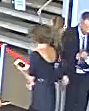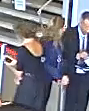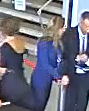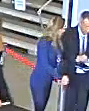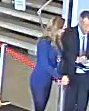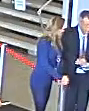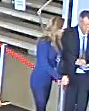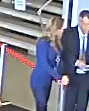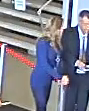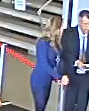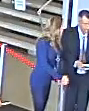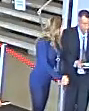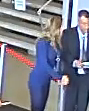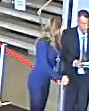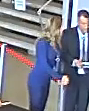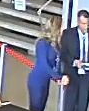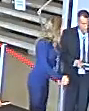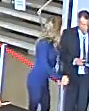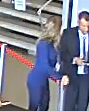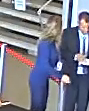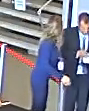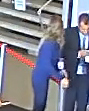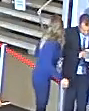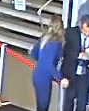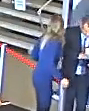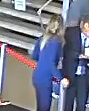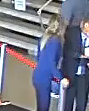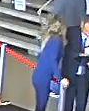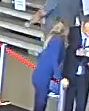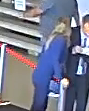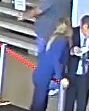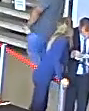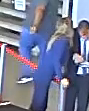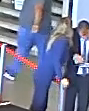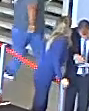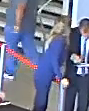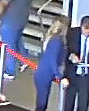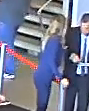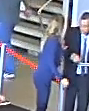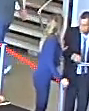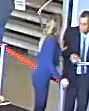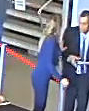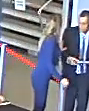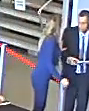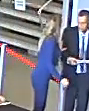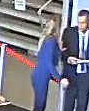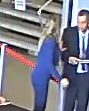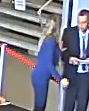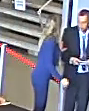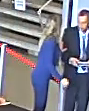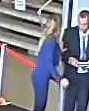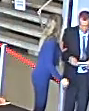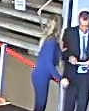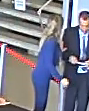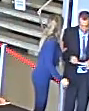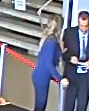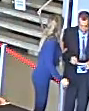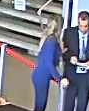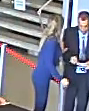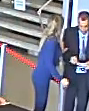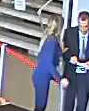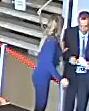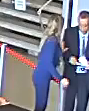brasileira de inclusão tem a questão do ir e vir mas falando historicamente sobre as pessoas com